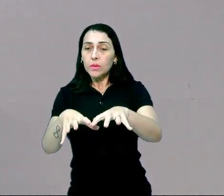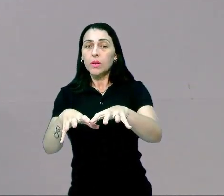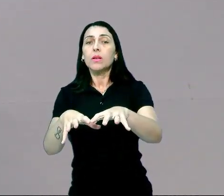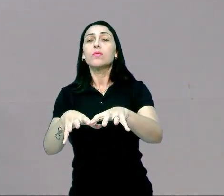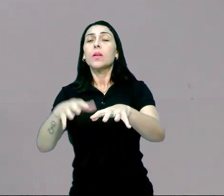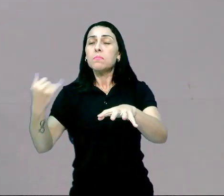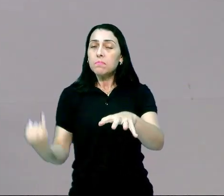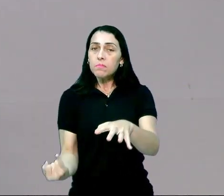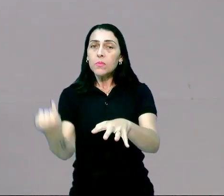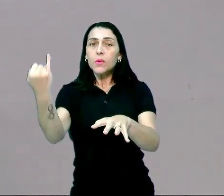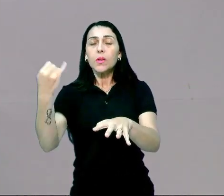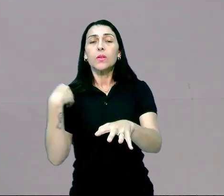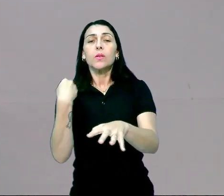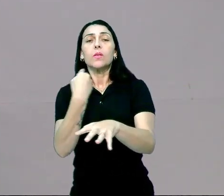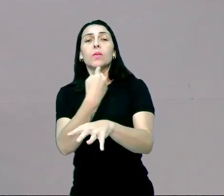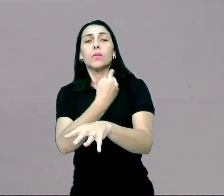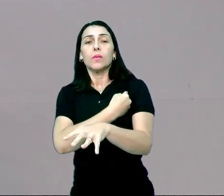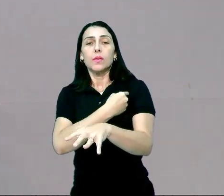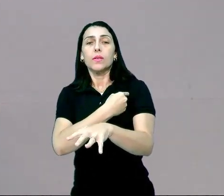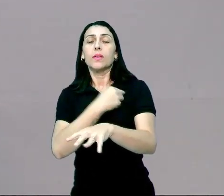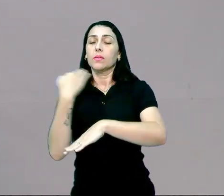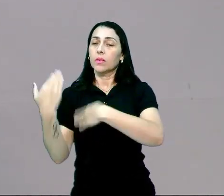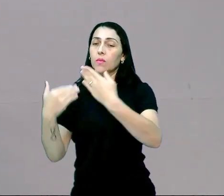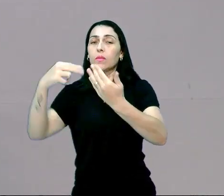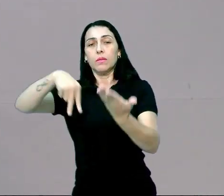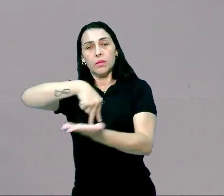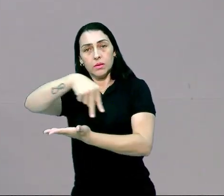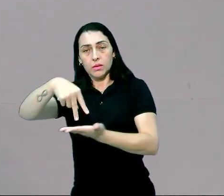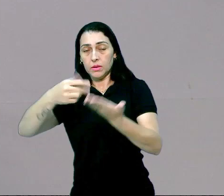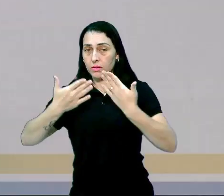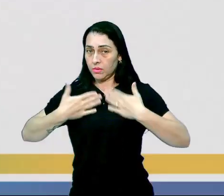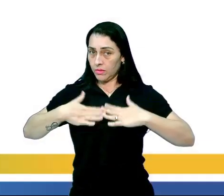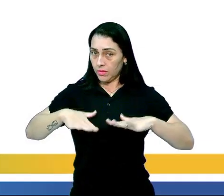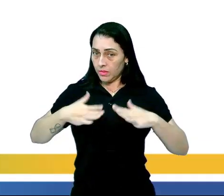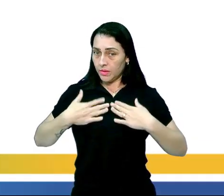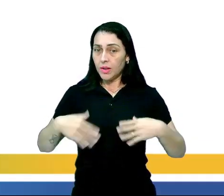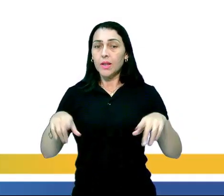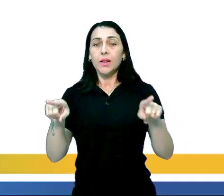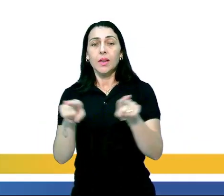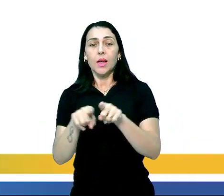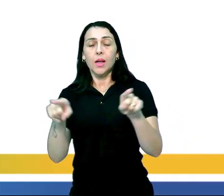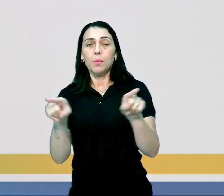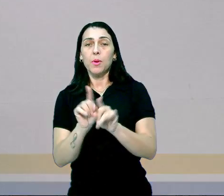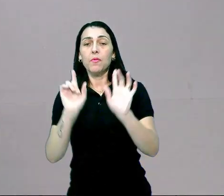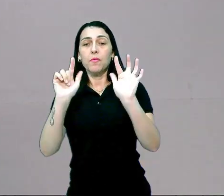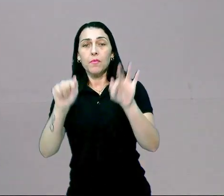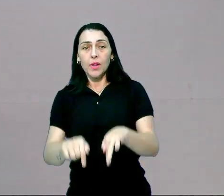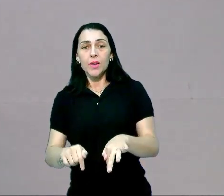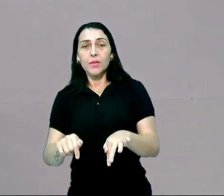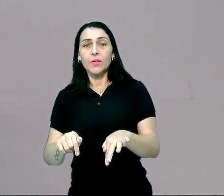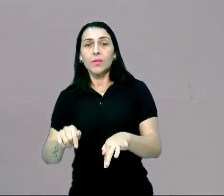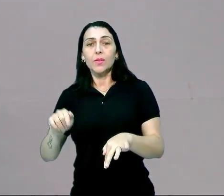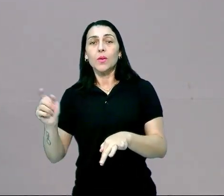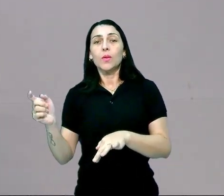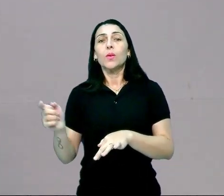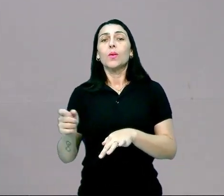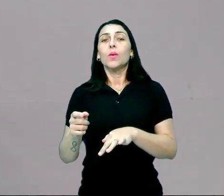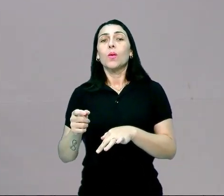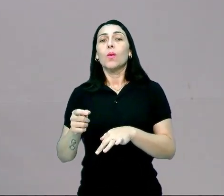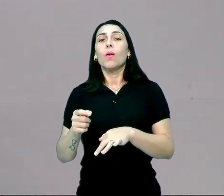aspectos fundamentais que a gente consegue desenvolver por meio da dança. Tranquilo? E a gente ainda fecha ali só no aquele aspecto do